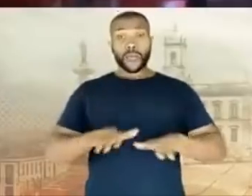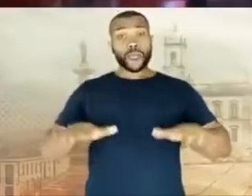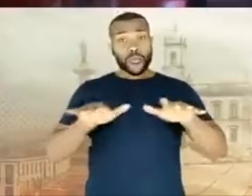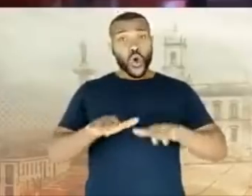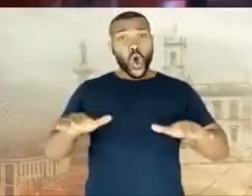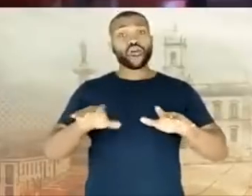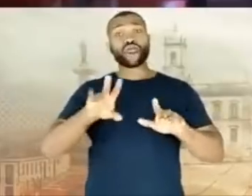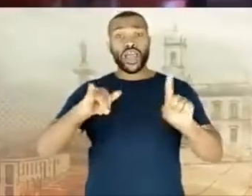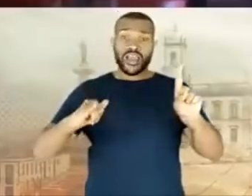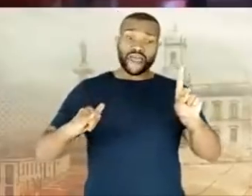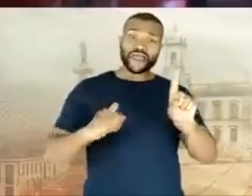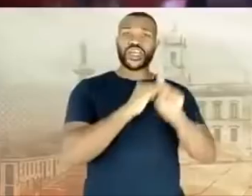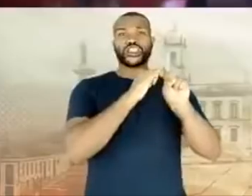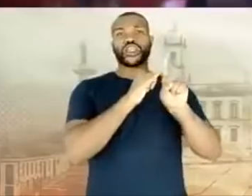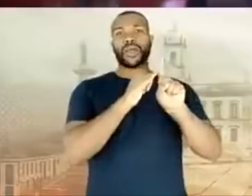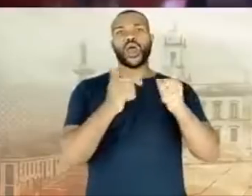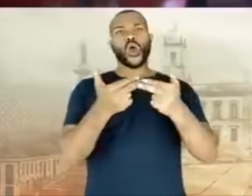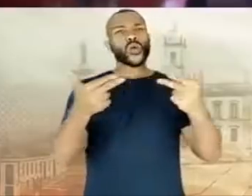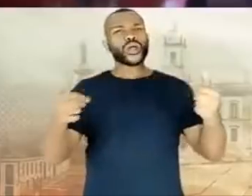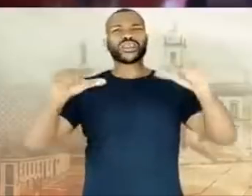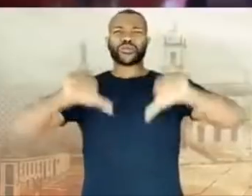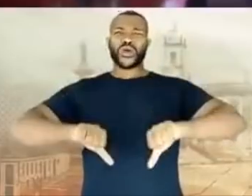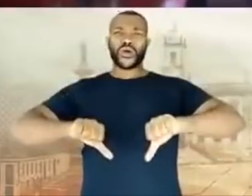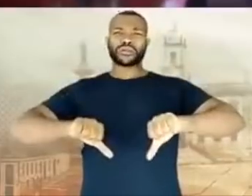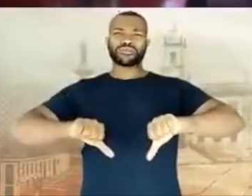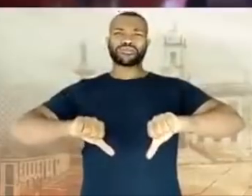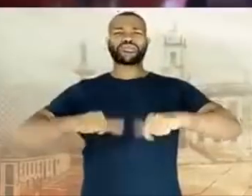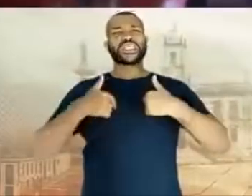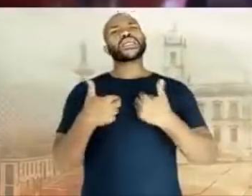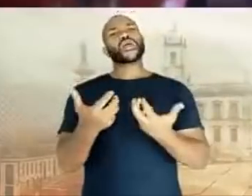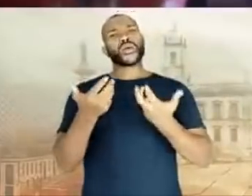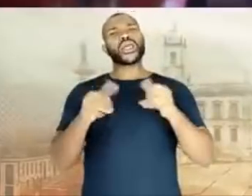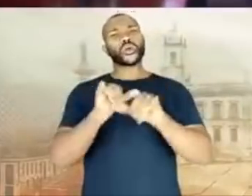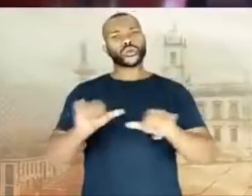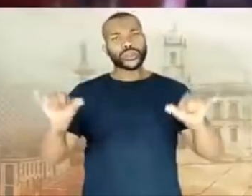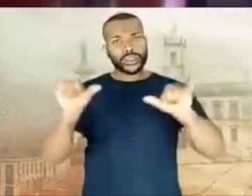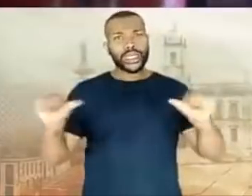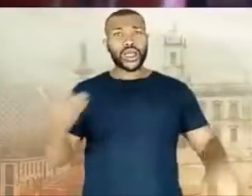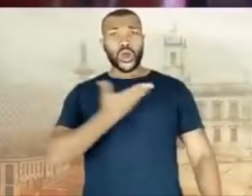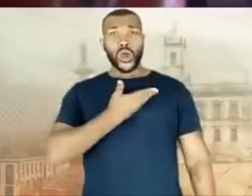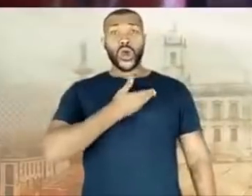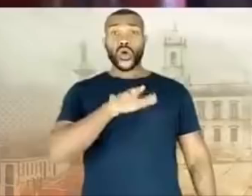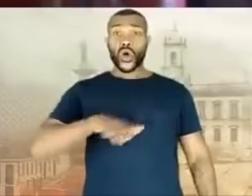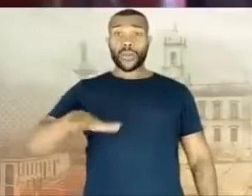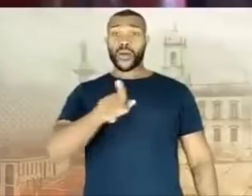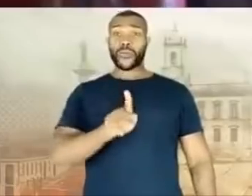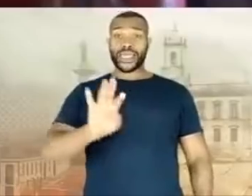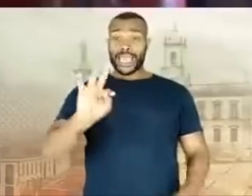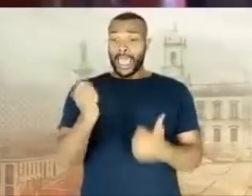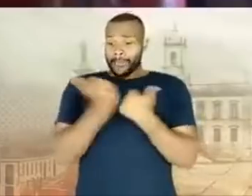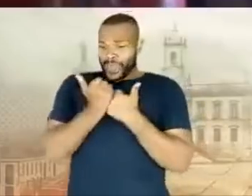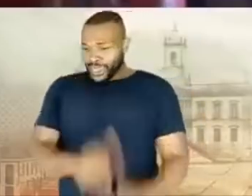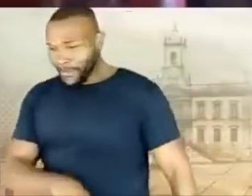sabe, de coisas muito piores. Eu queria dizer aos companheiros do PT, mais uma vez, eu tenho orgulho